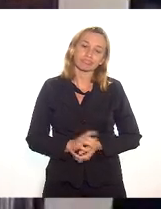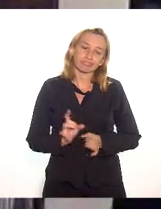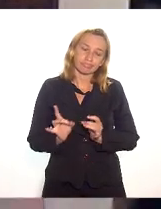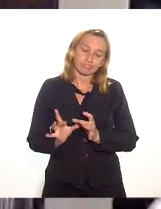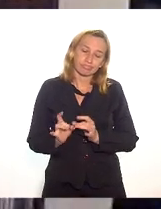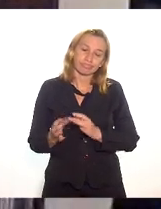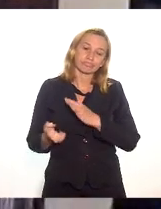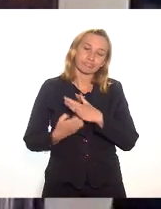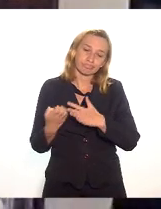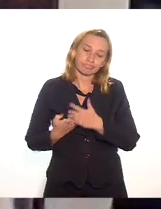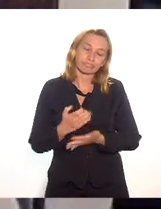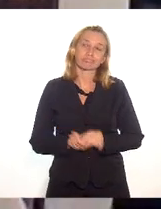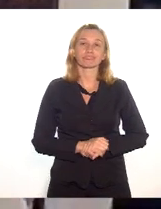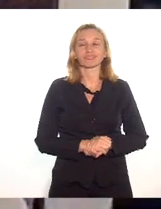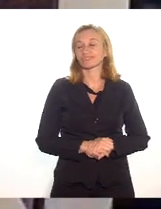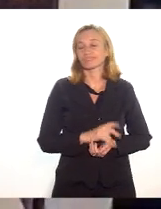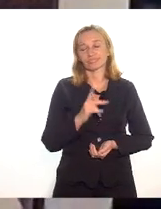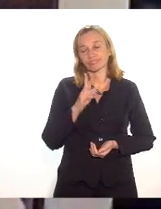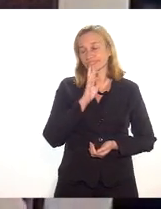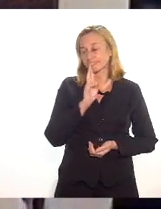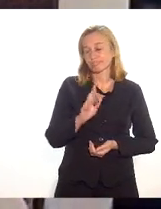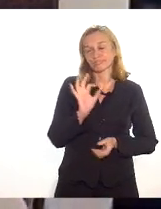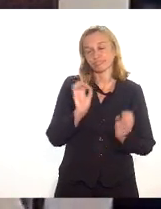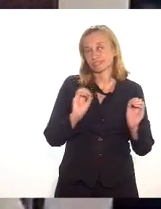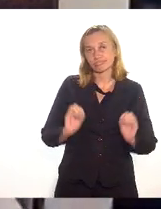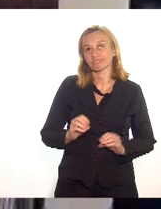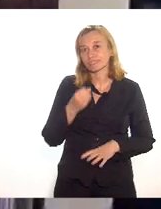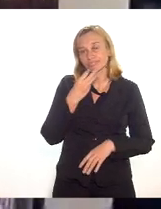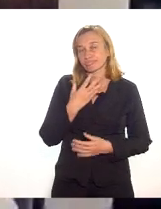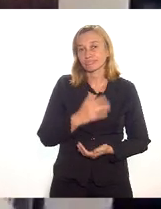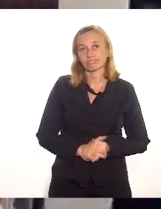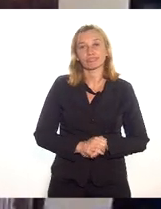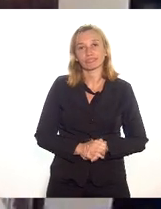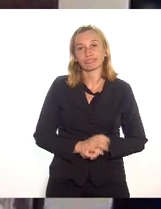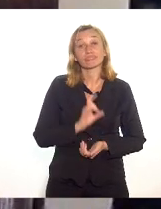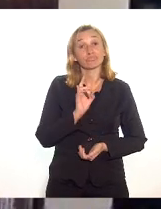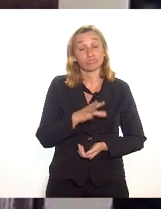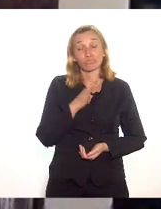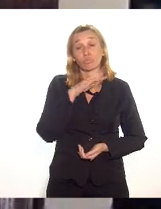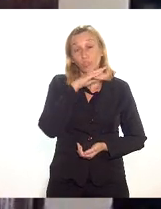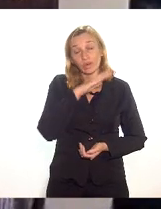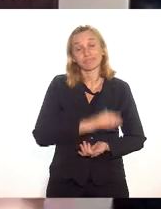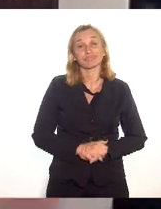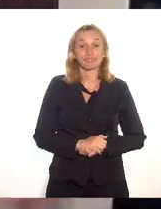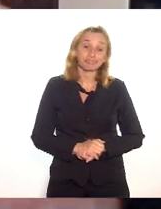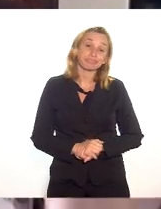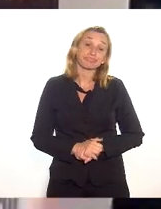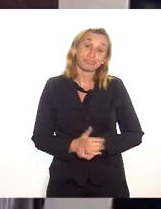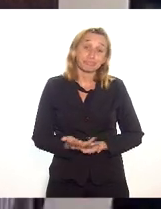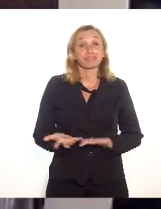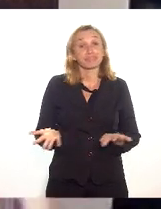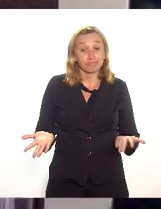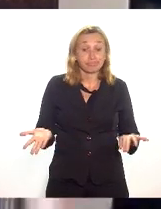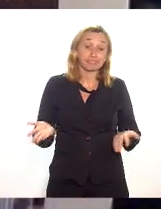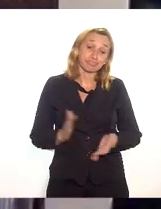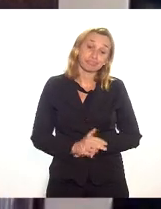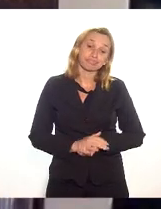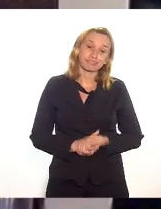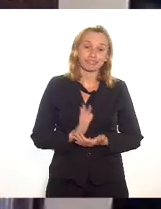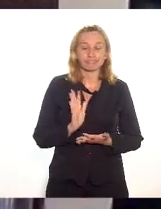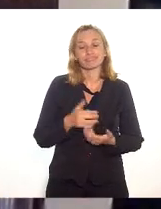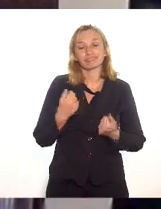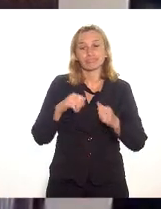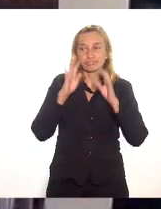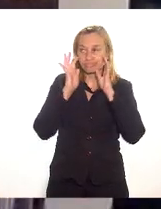privadas. Até agora não deu essa resposta positiva, só negativa. Mas daí temos que estar